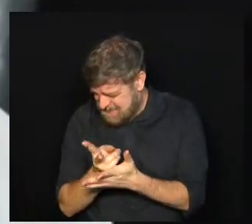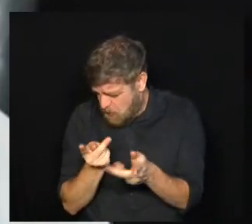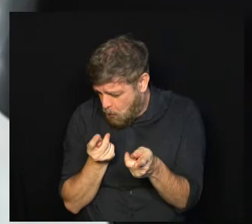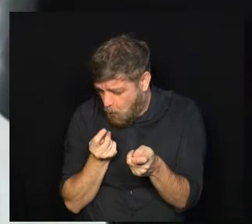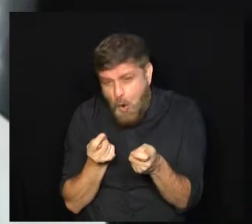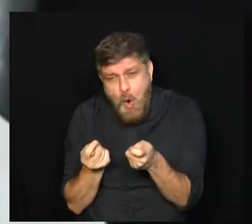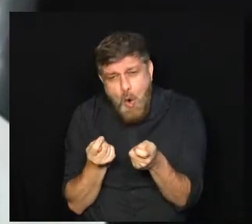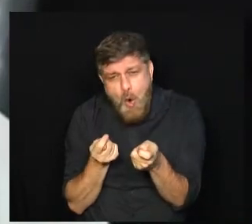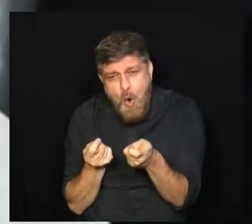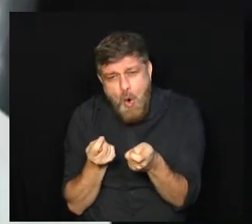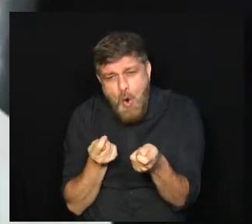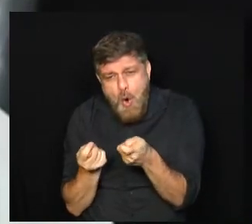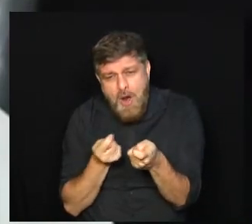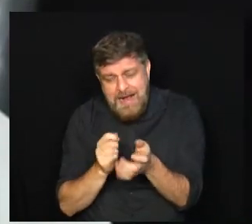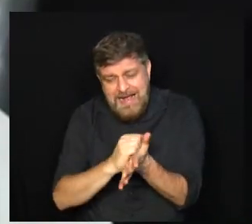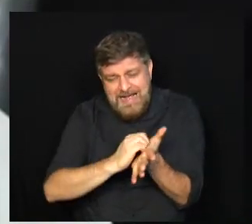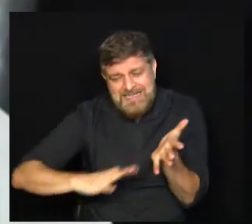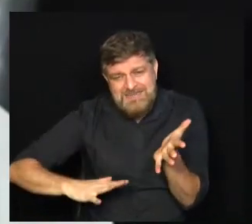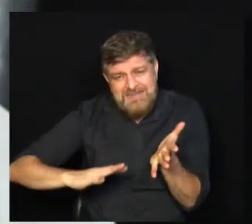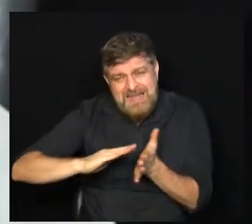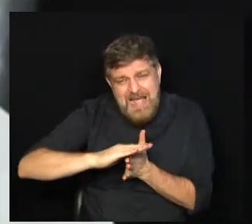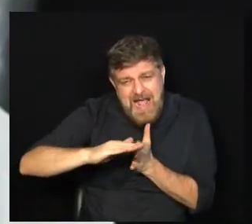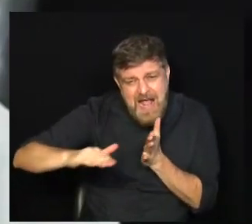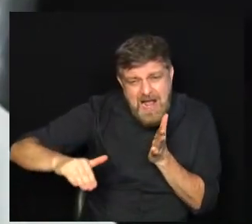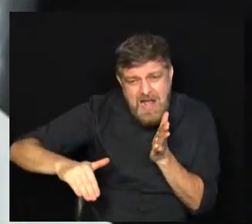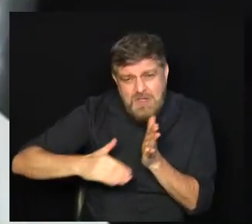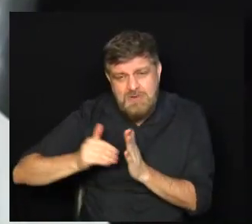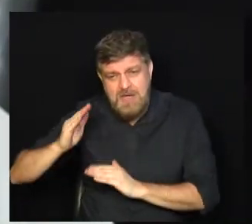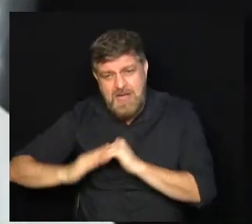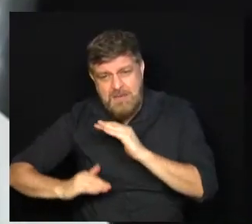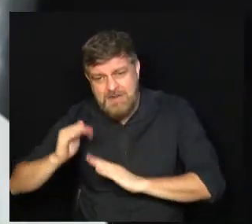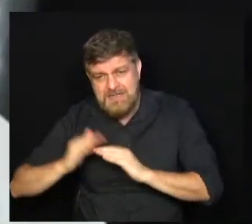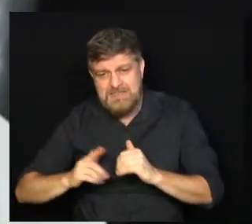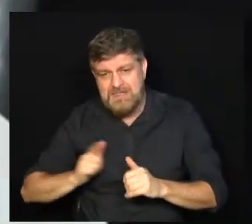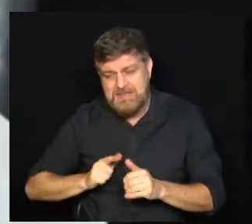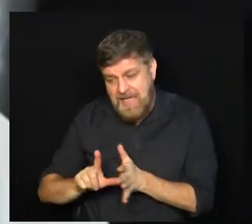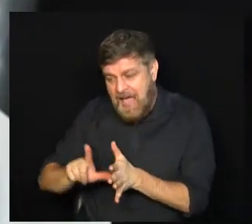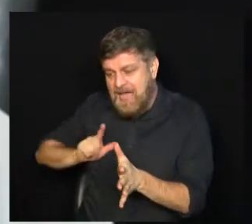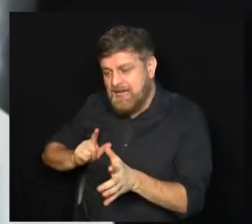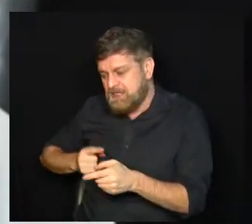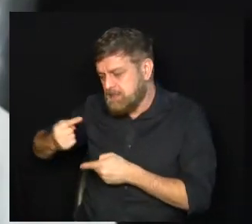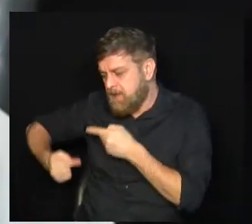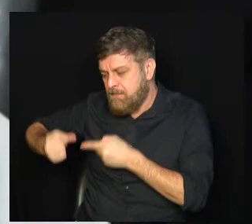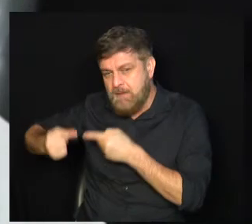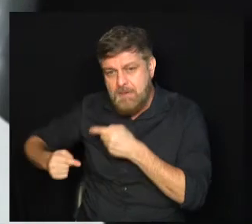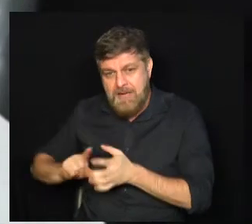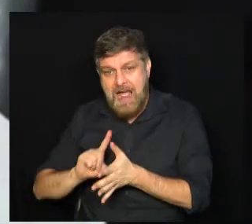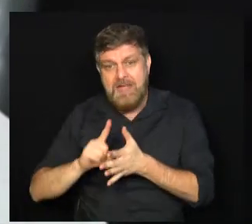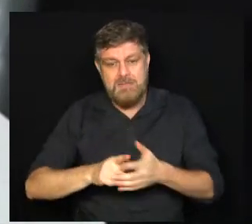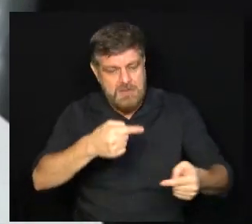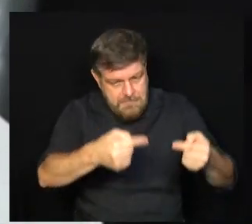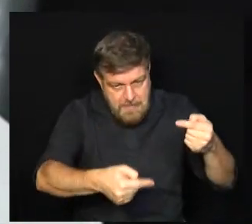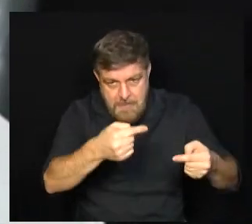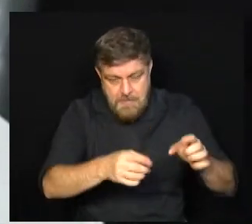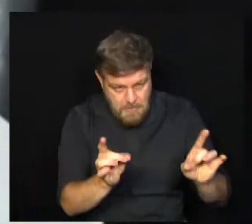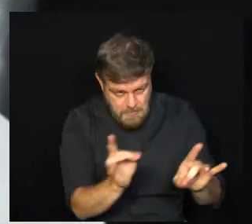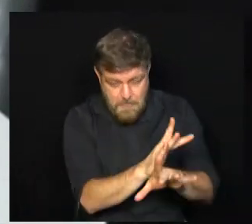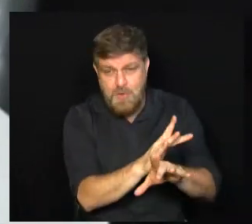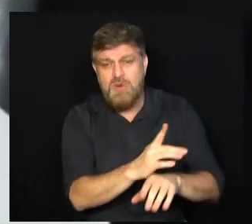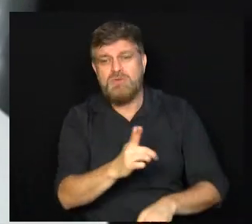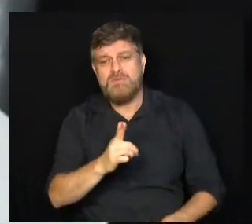né? Todas as atividades, elas iniciam com um briefing, e elas se encerram com o debriefing. Existe